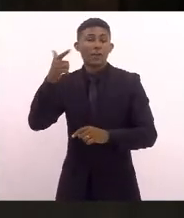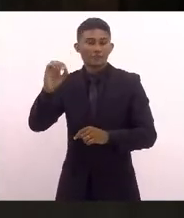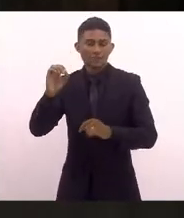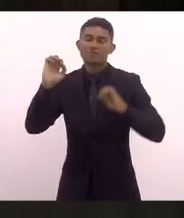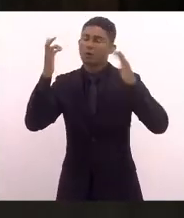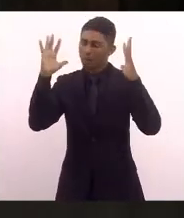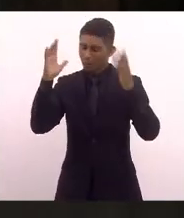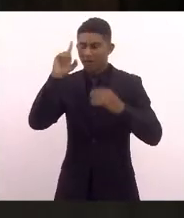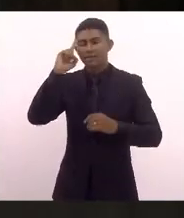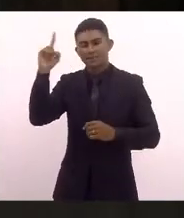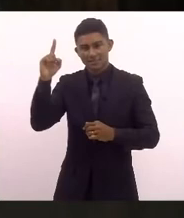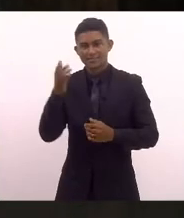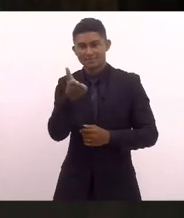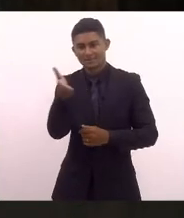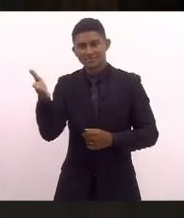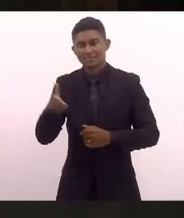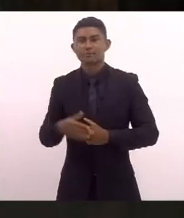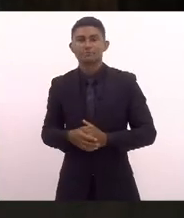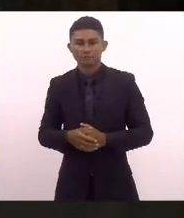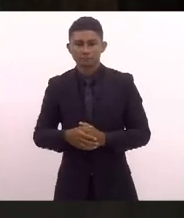o seu dia.